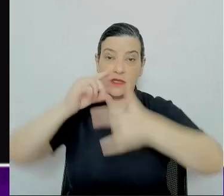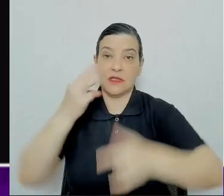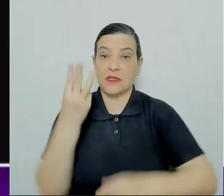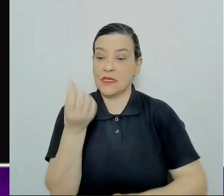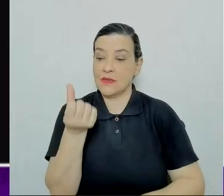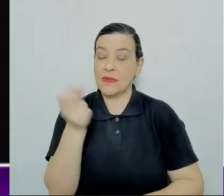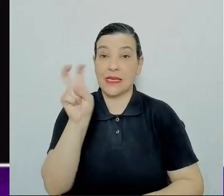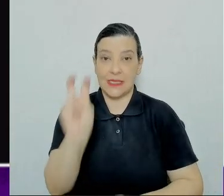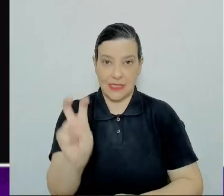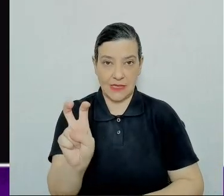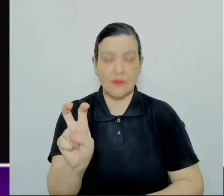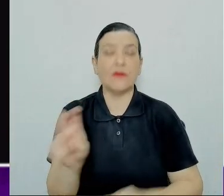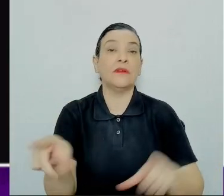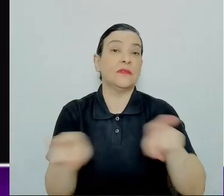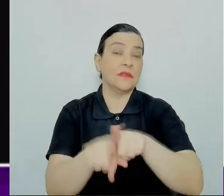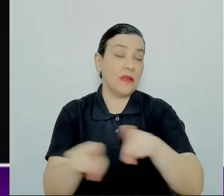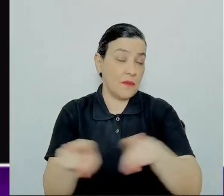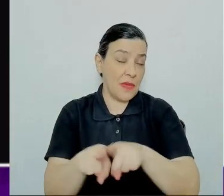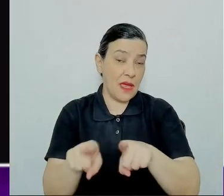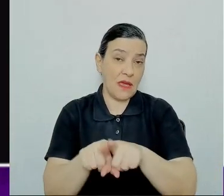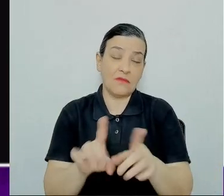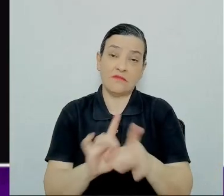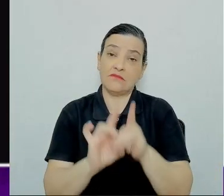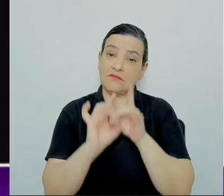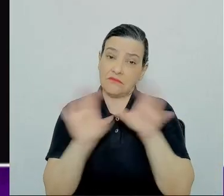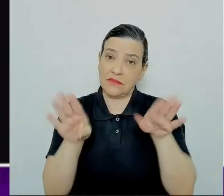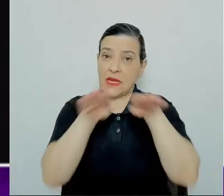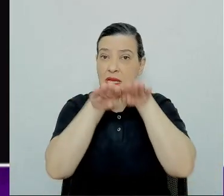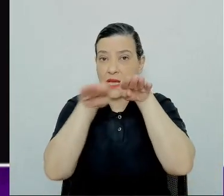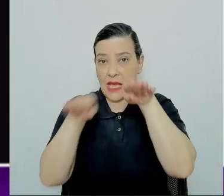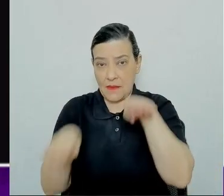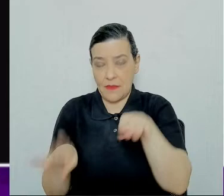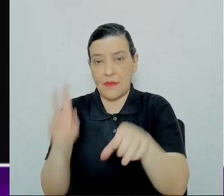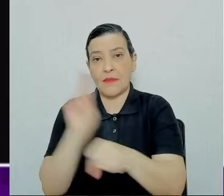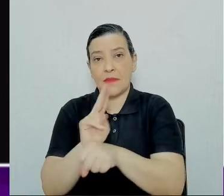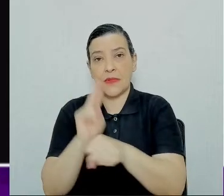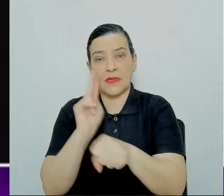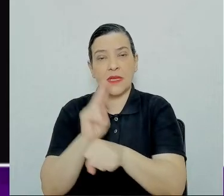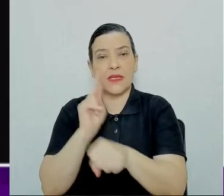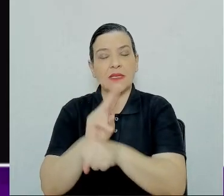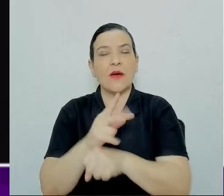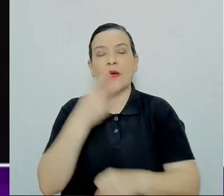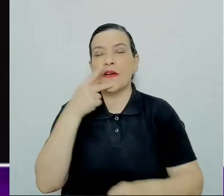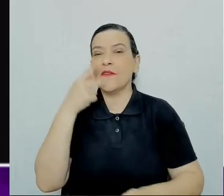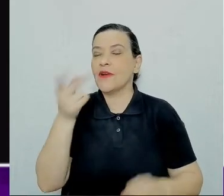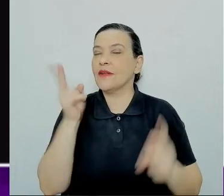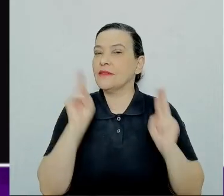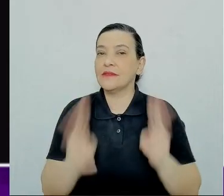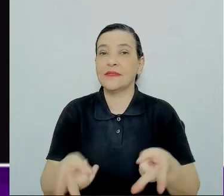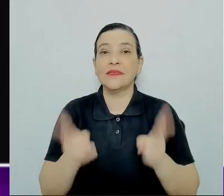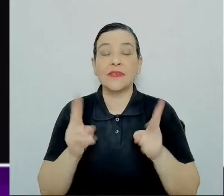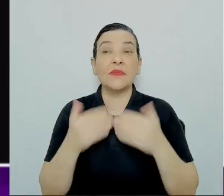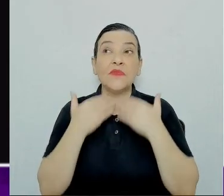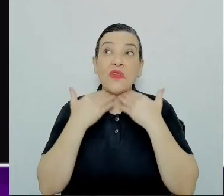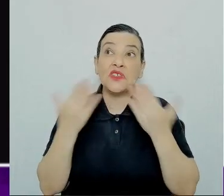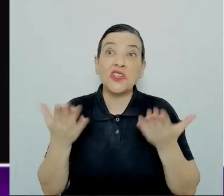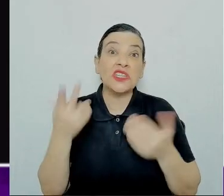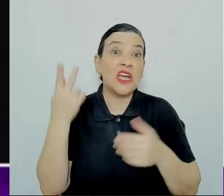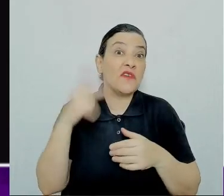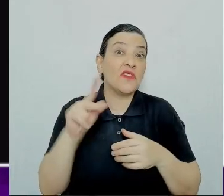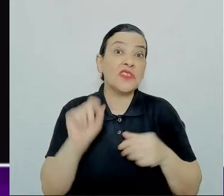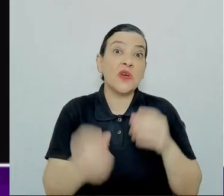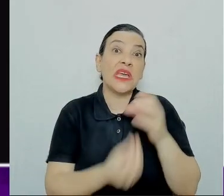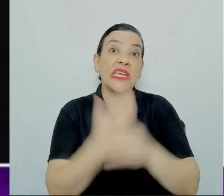Então, ele também nos oferece essa camada de proteção. Uma coisa que eu digo é que não adianta você construir um